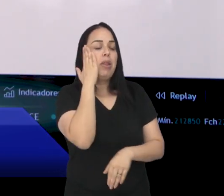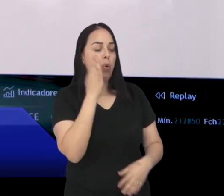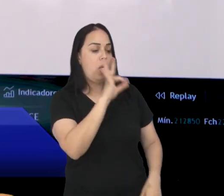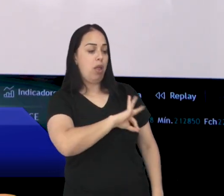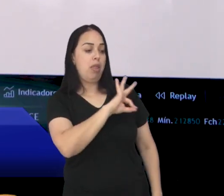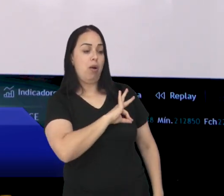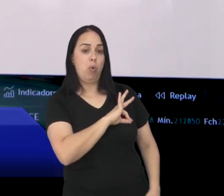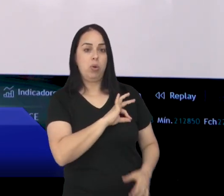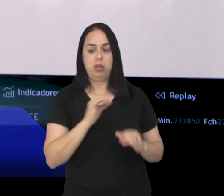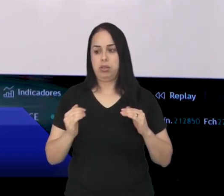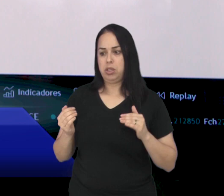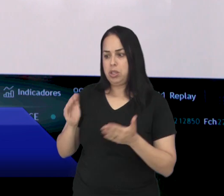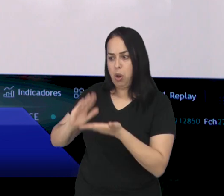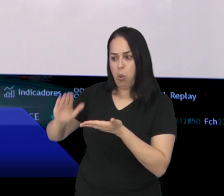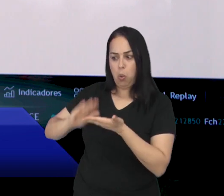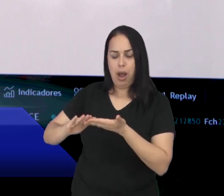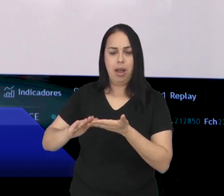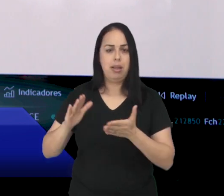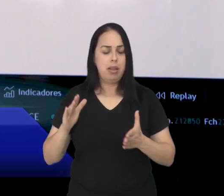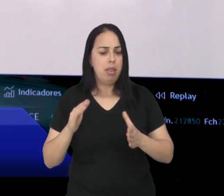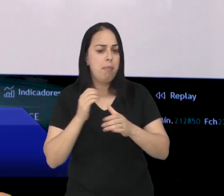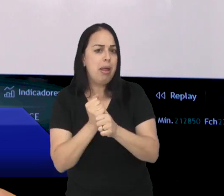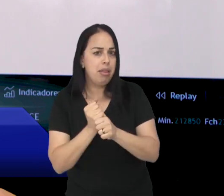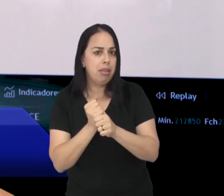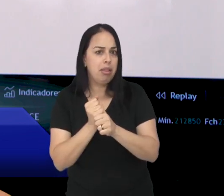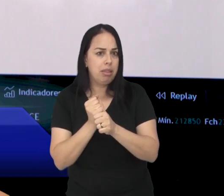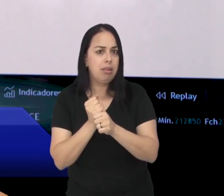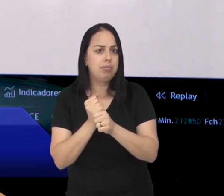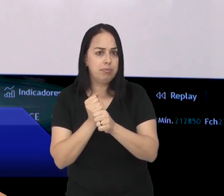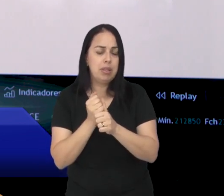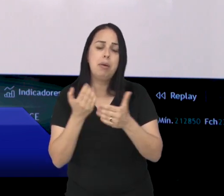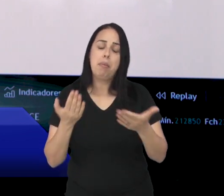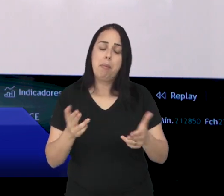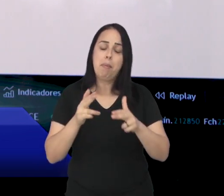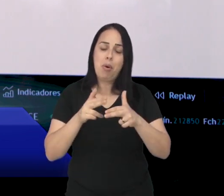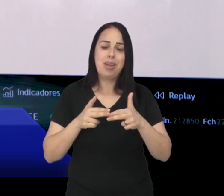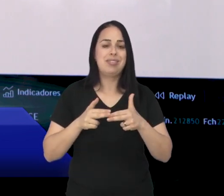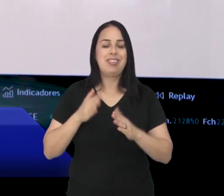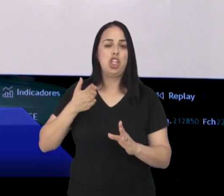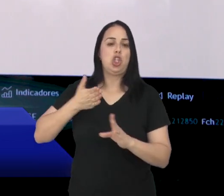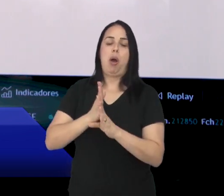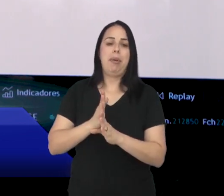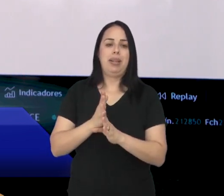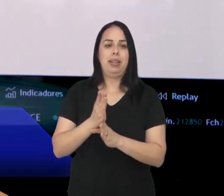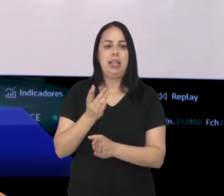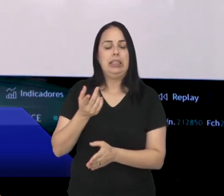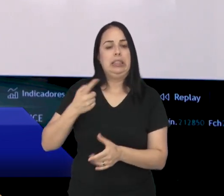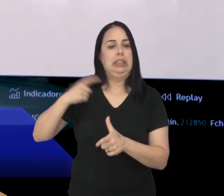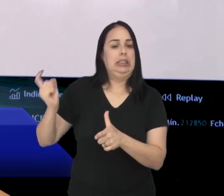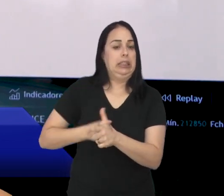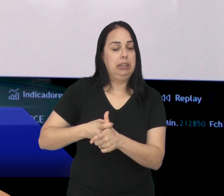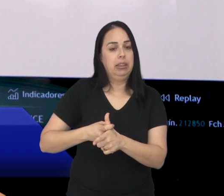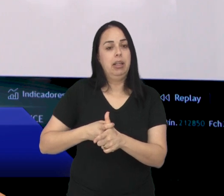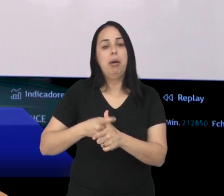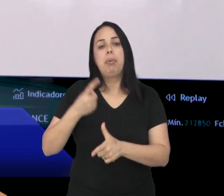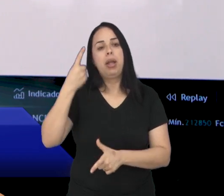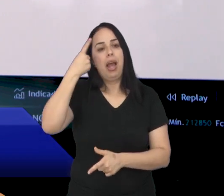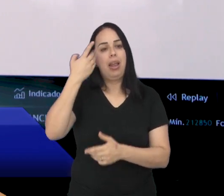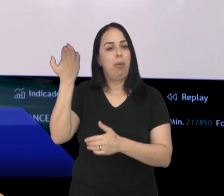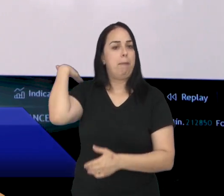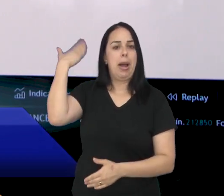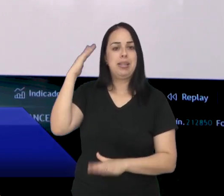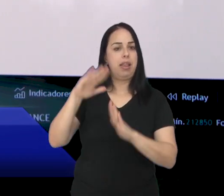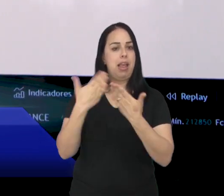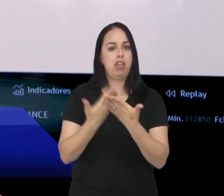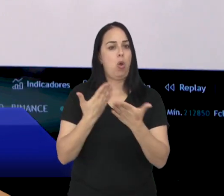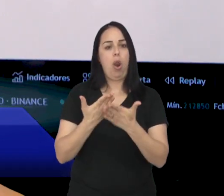Sabendo quanto que eu ganho e quanto eu gasto, agora eu descubro se vai sobrar ou não vai. É nesse ponto que muitas pessoas descobrem que nunca sobra. Mas por quê? Porque ninguém aprendeu